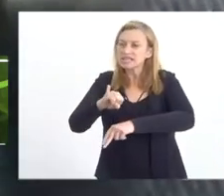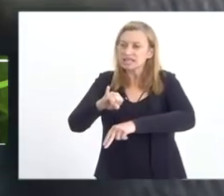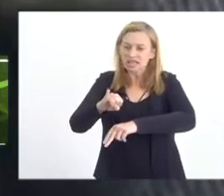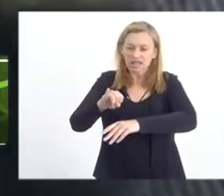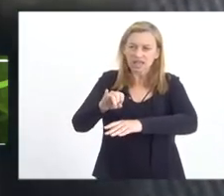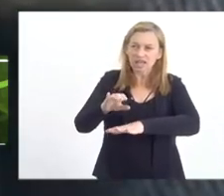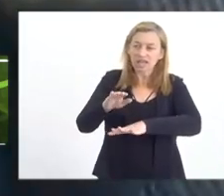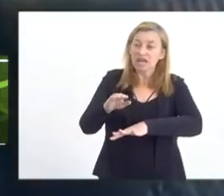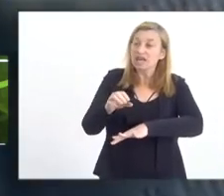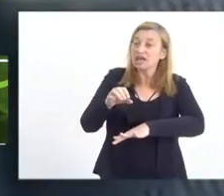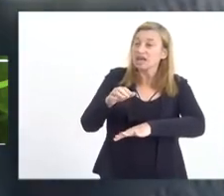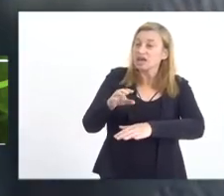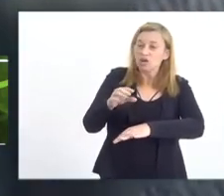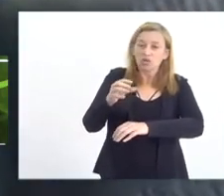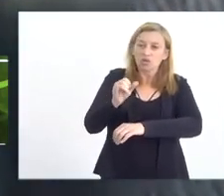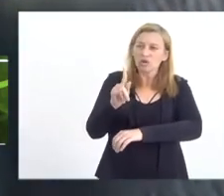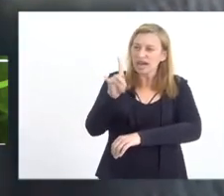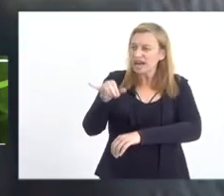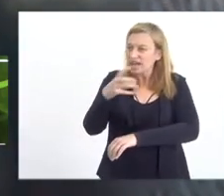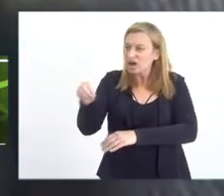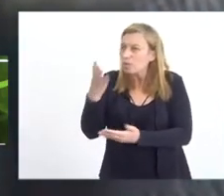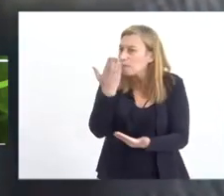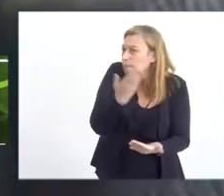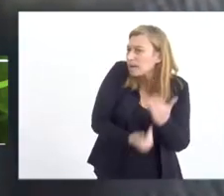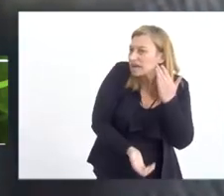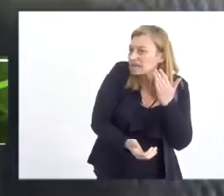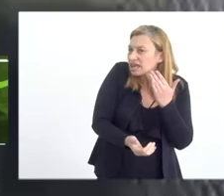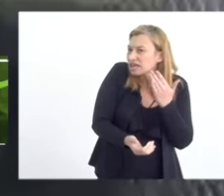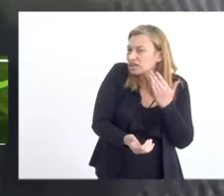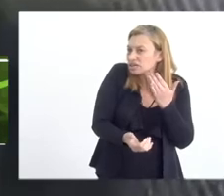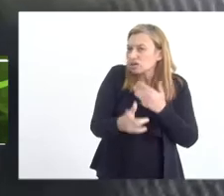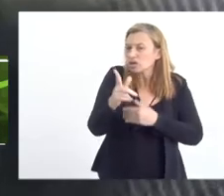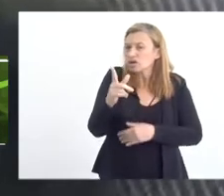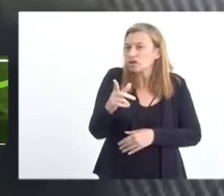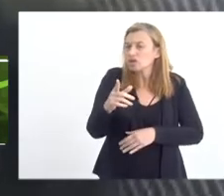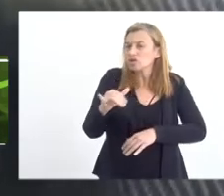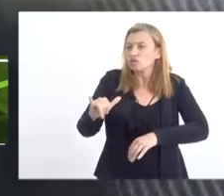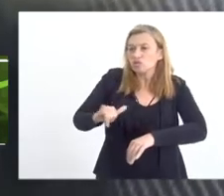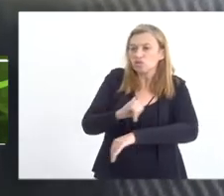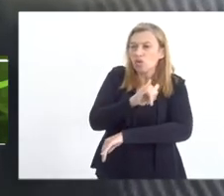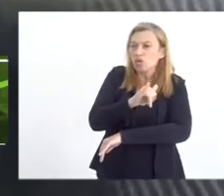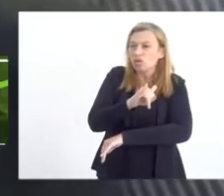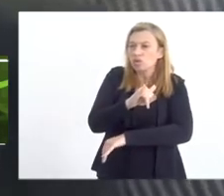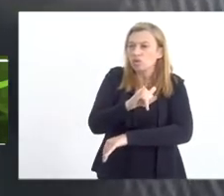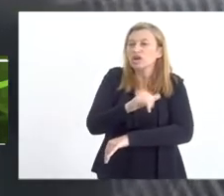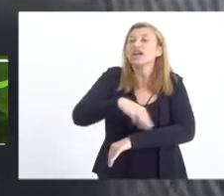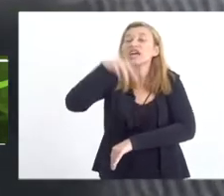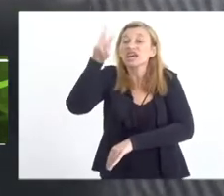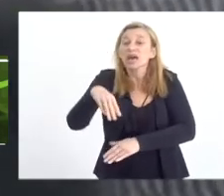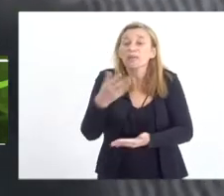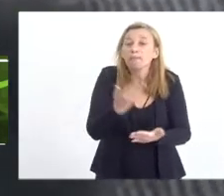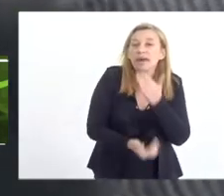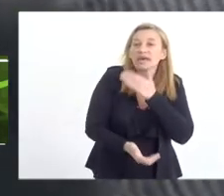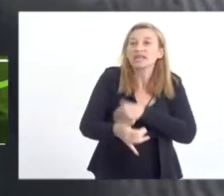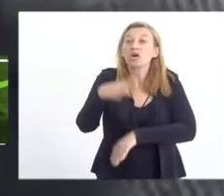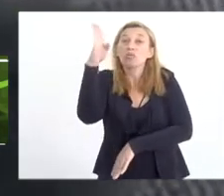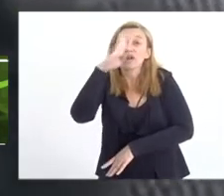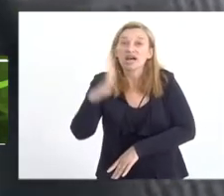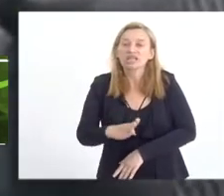conectividade. Ele perdendo conectividade, não é o Rio de Janeiro quem perde é o Brasil, que é detentor